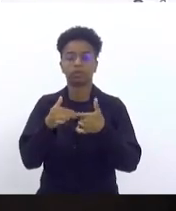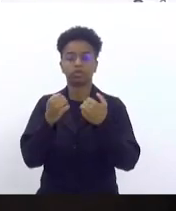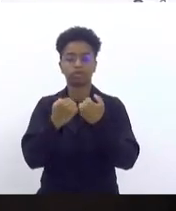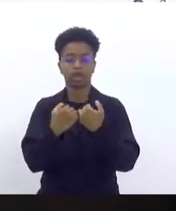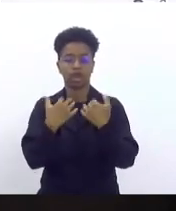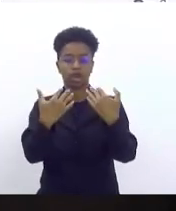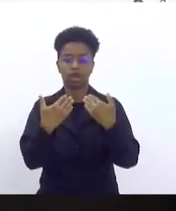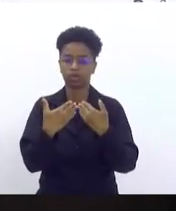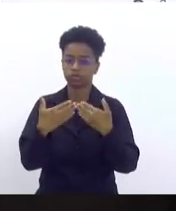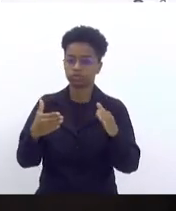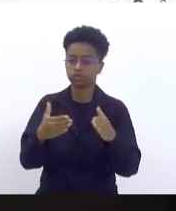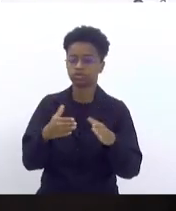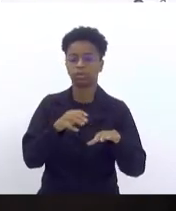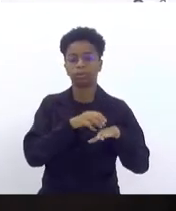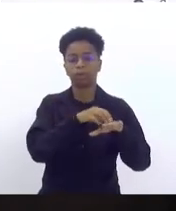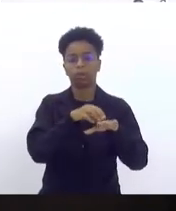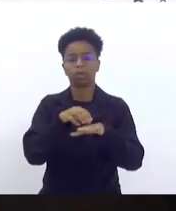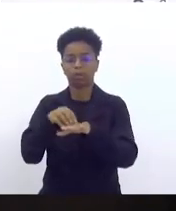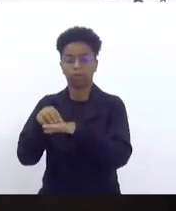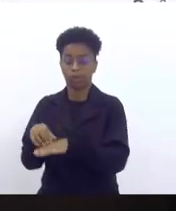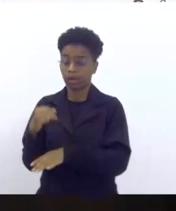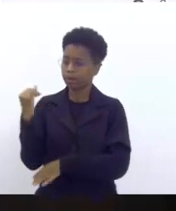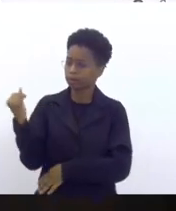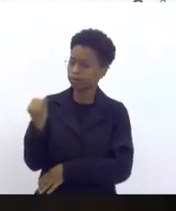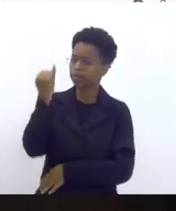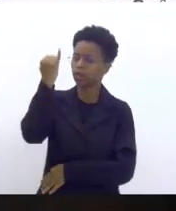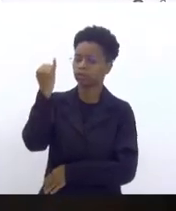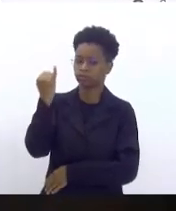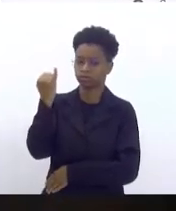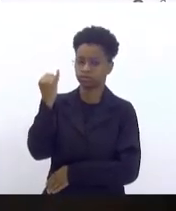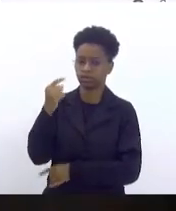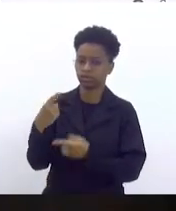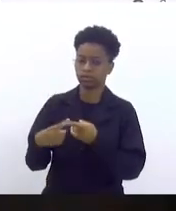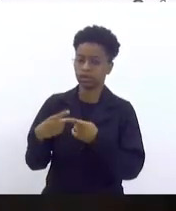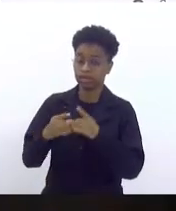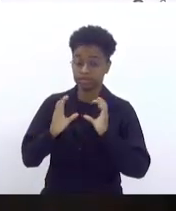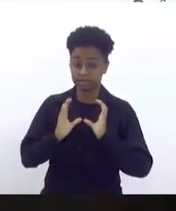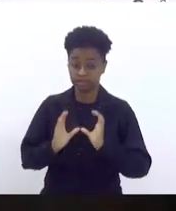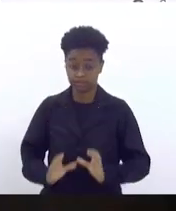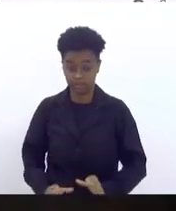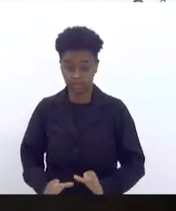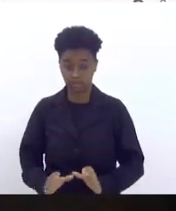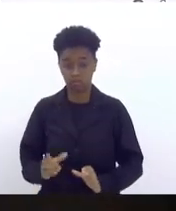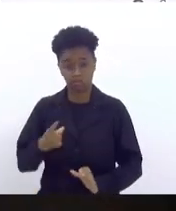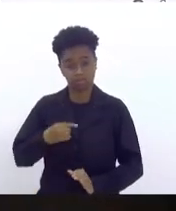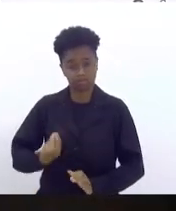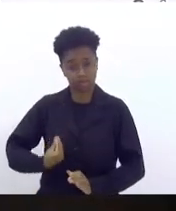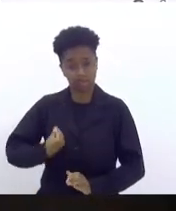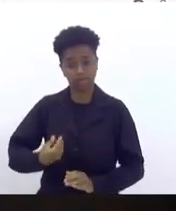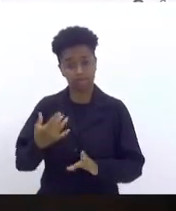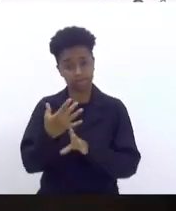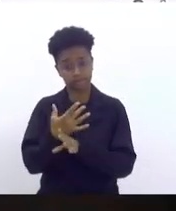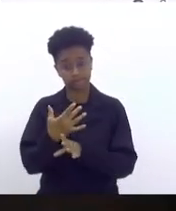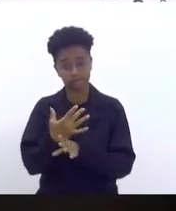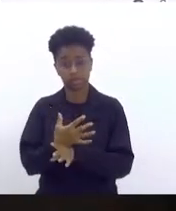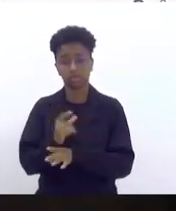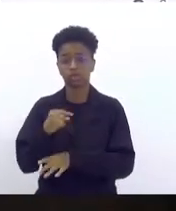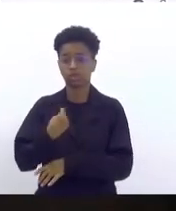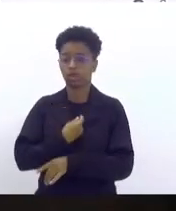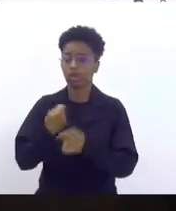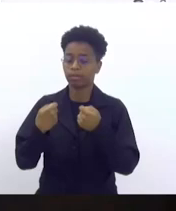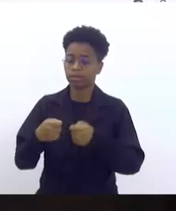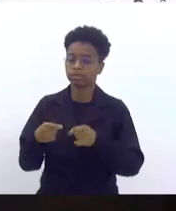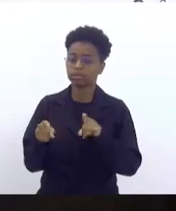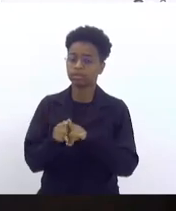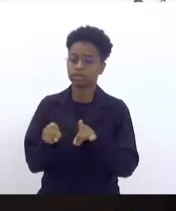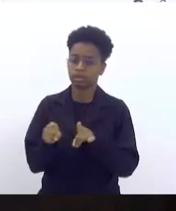públicas itinerantes isso é muito importante o cidadão está no município e nós precisamos estar